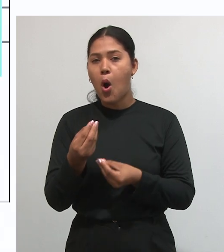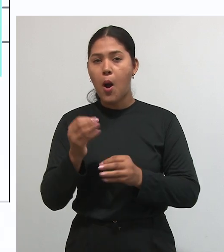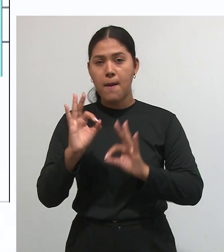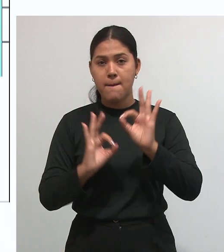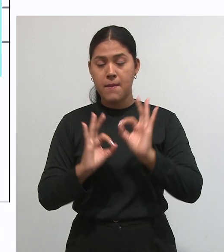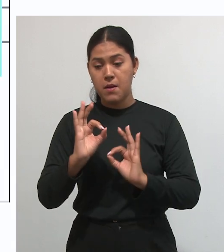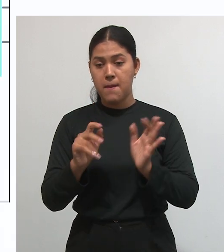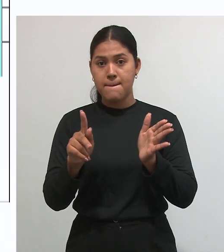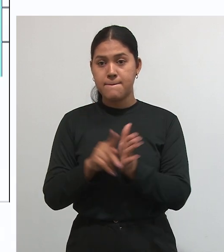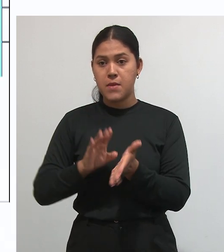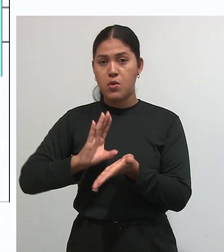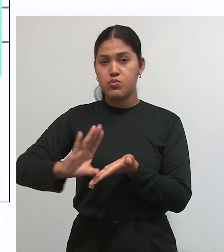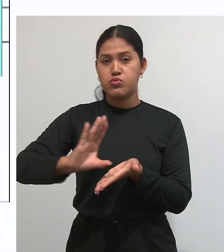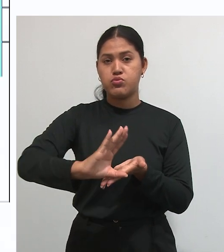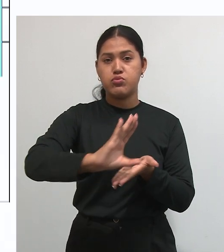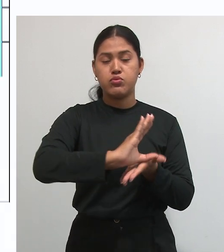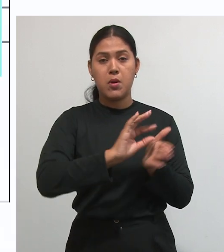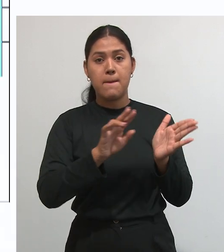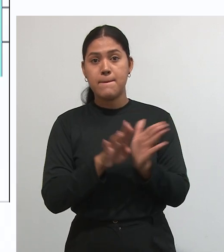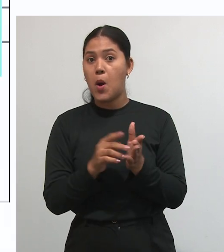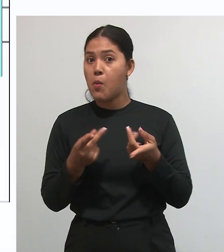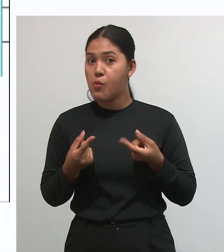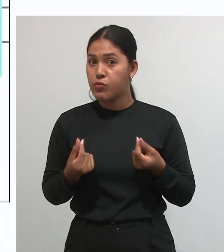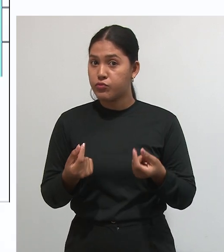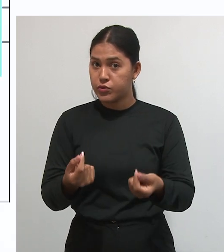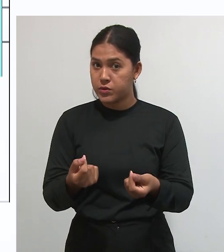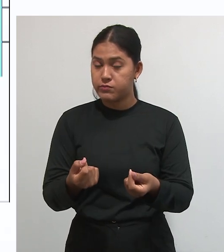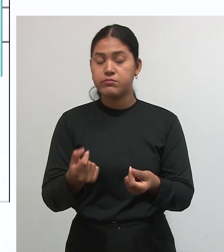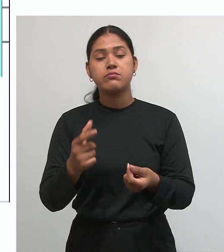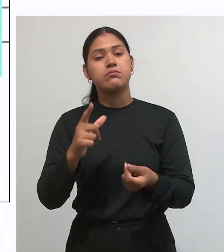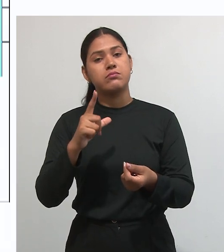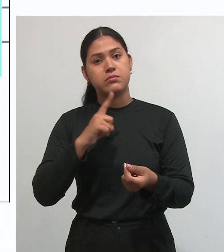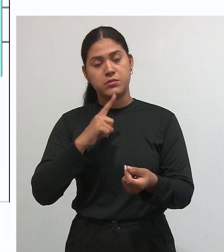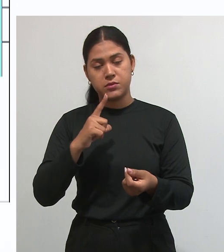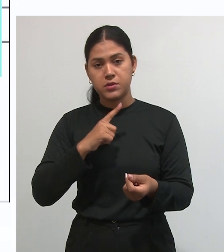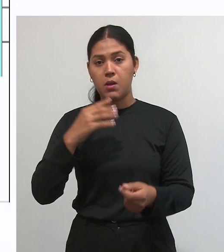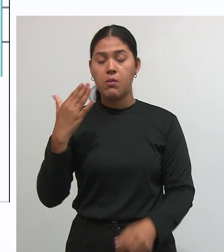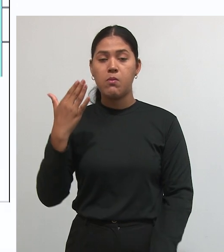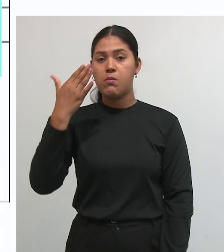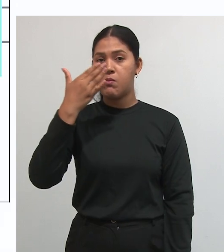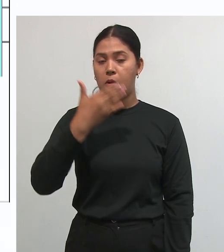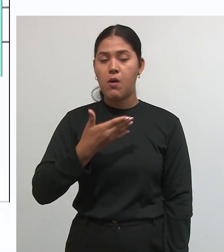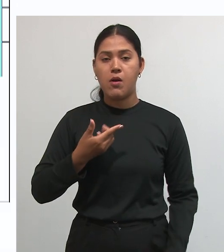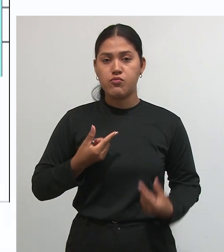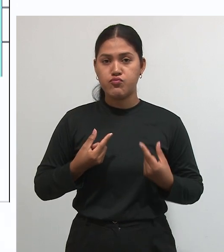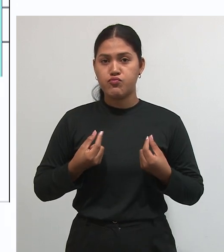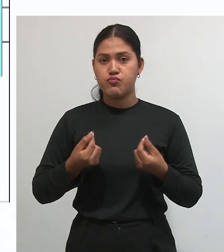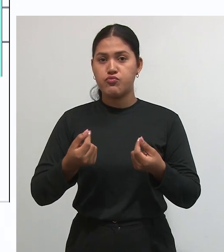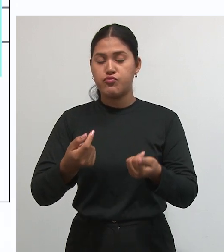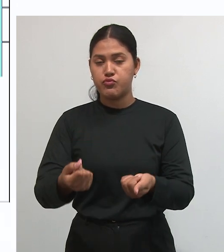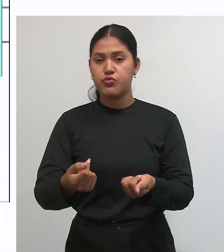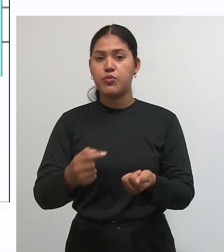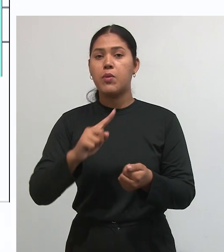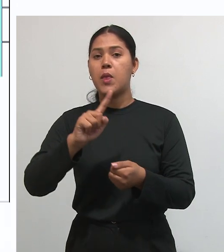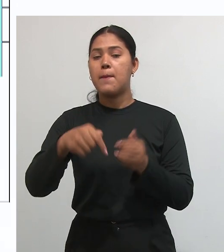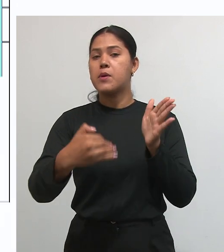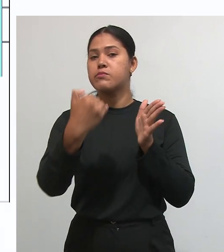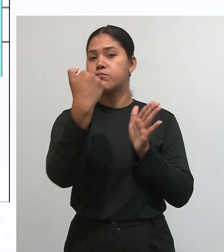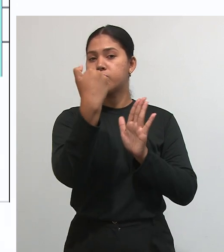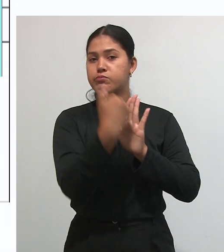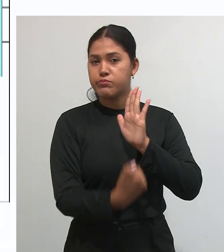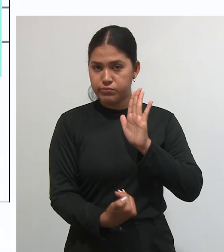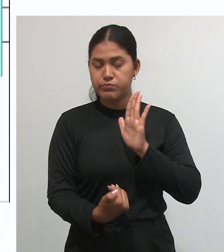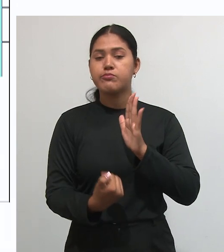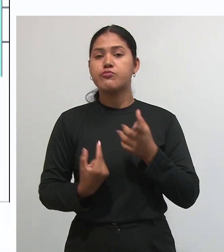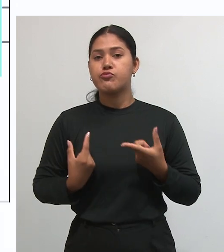de recurso. Aí também aqui, apresenta os valores arrecadados após as deduções por destinação de recurso. Vimos